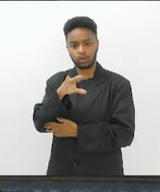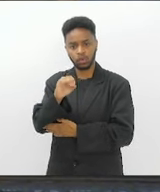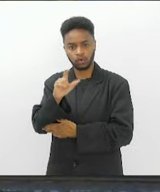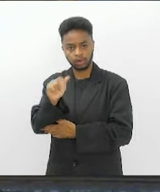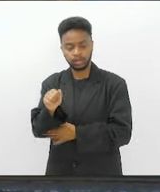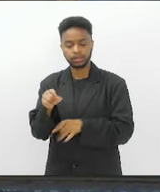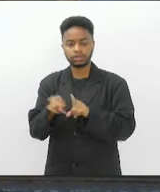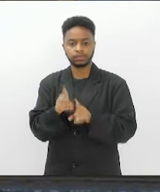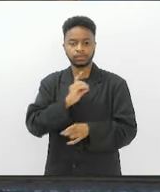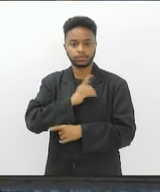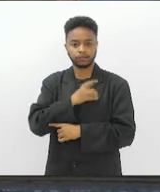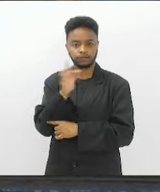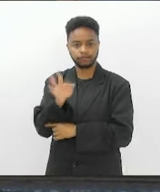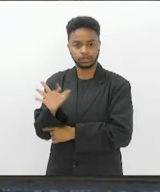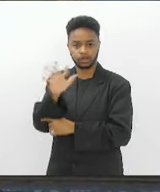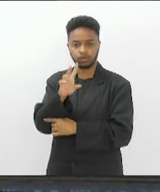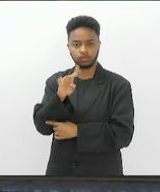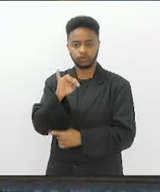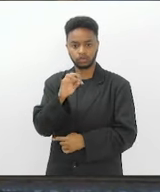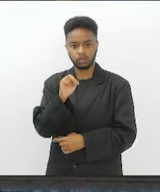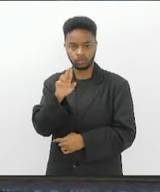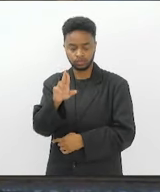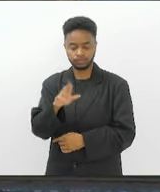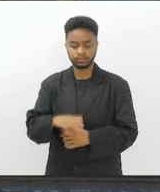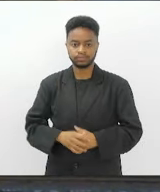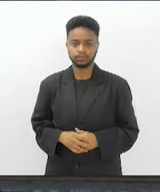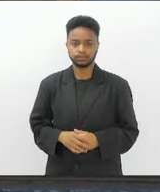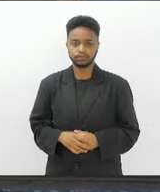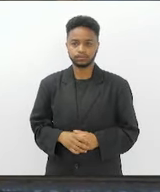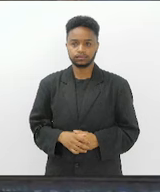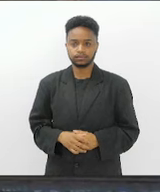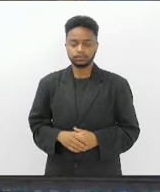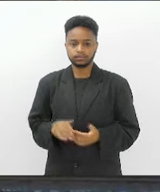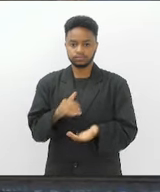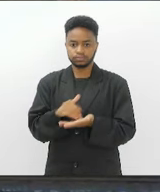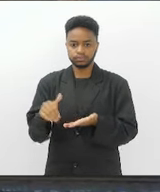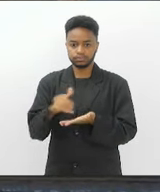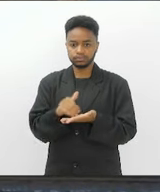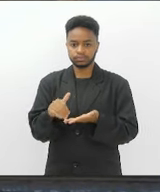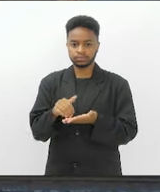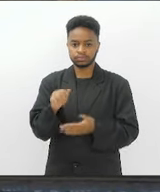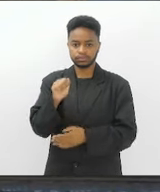Vitor Santos, secretário de Estado de Segurança Pública, secretária